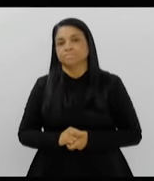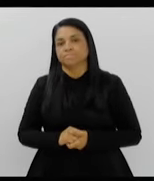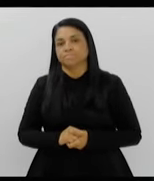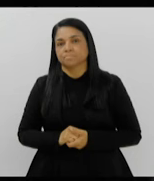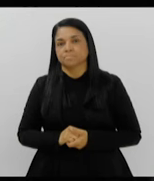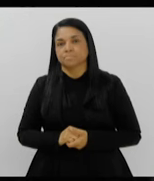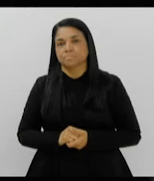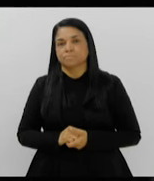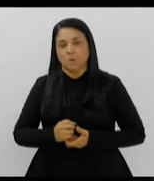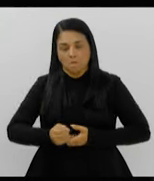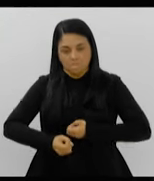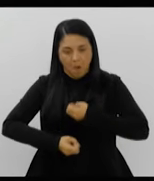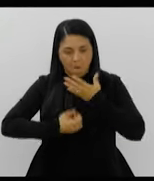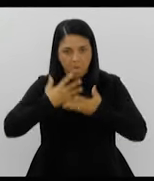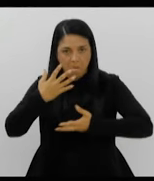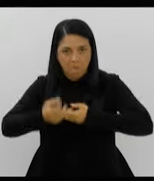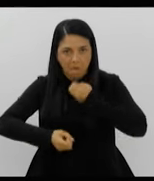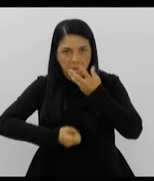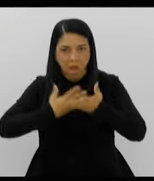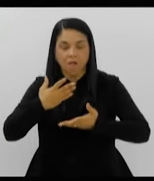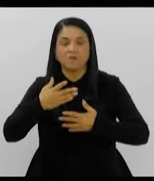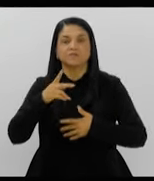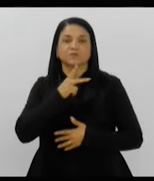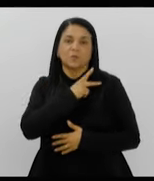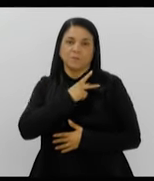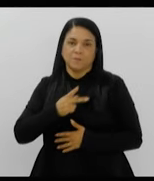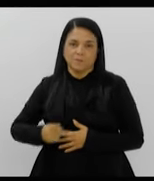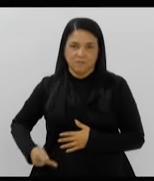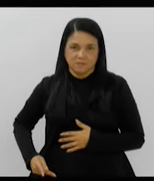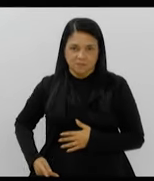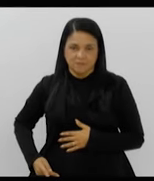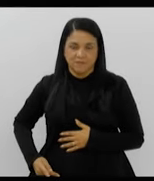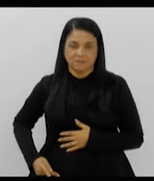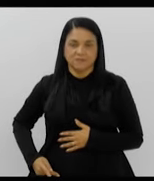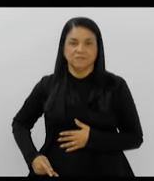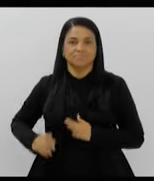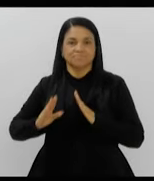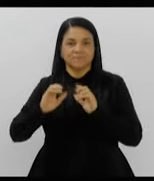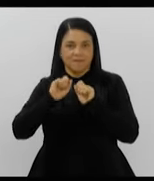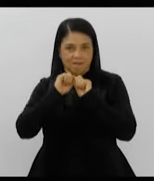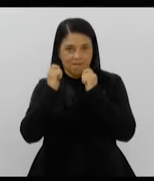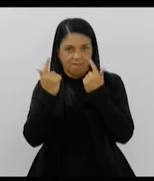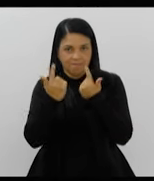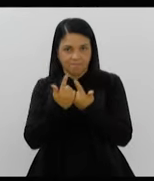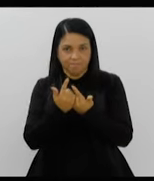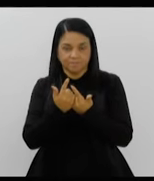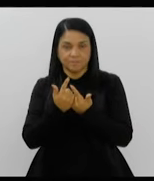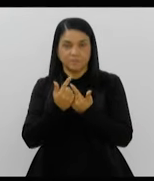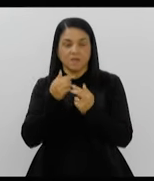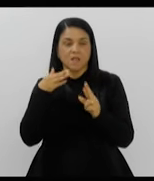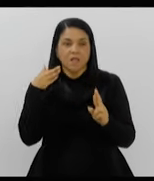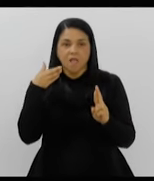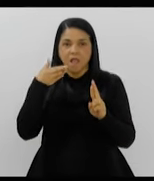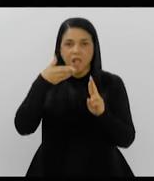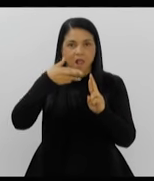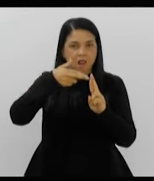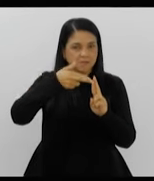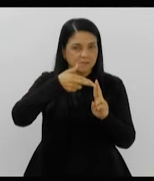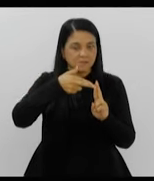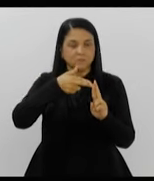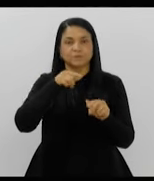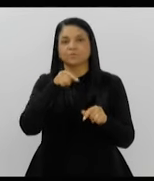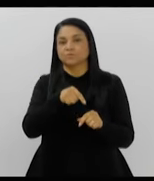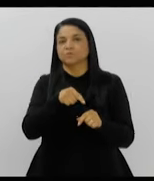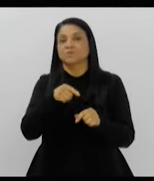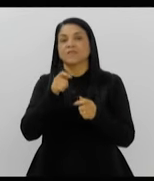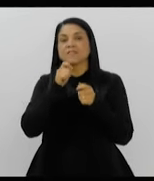do desabafo do nosso presidente da casa com relação à entrevista, não é,